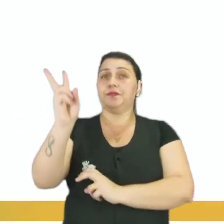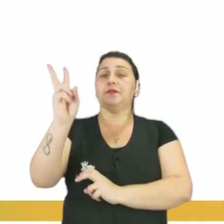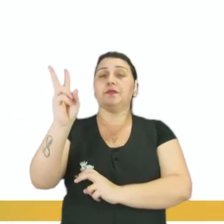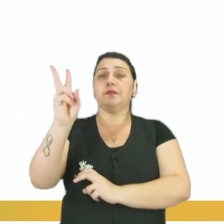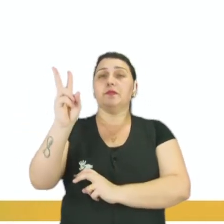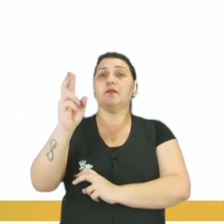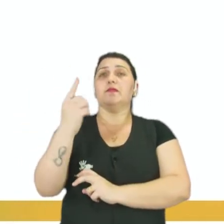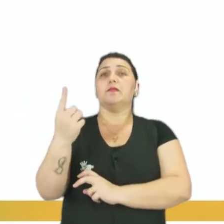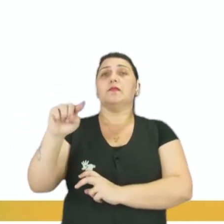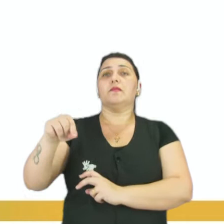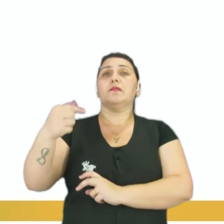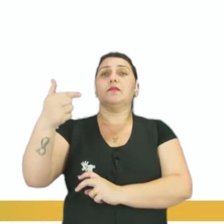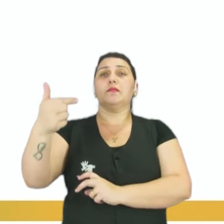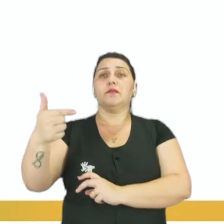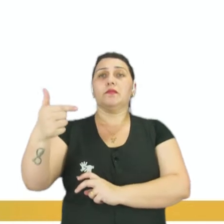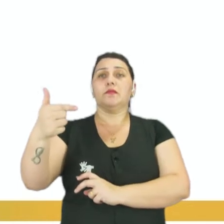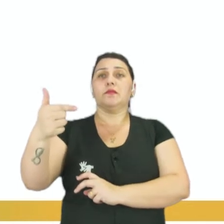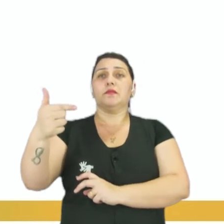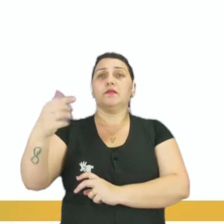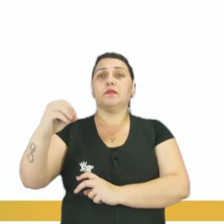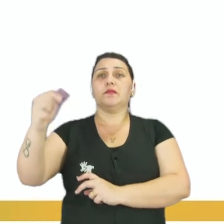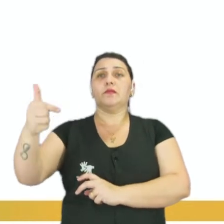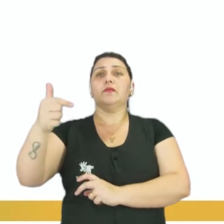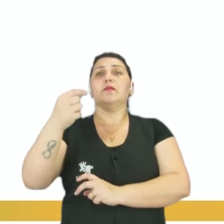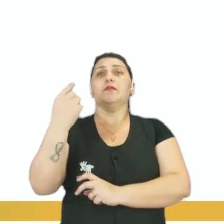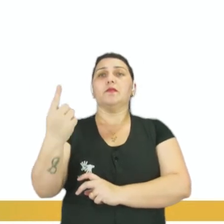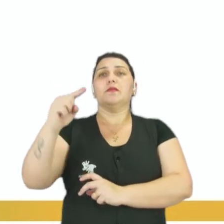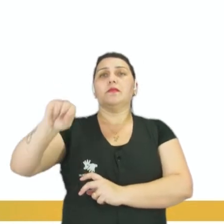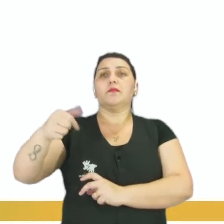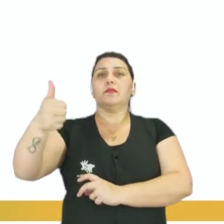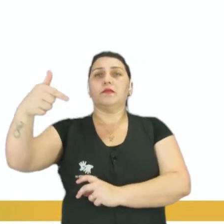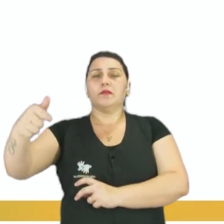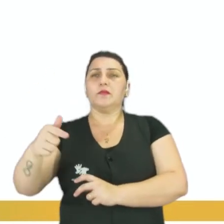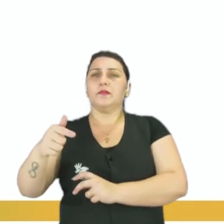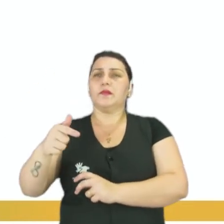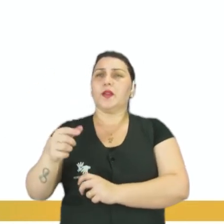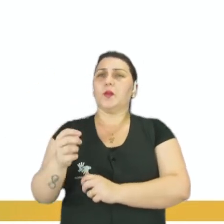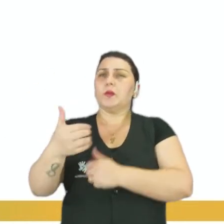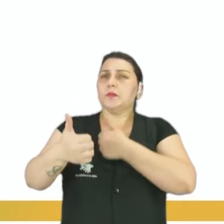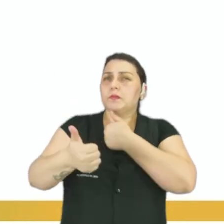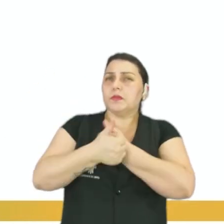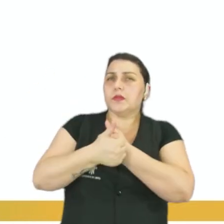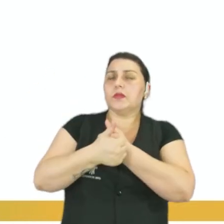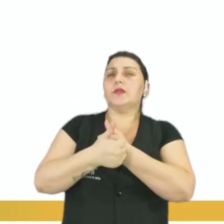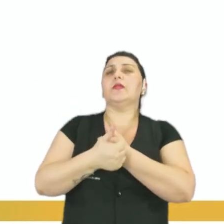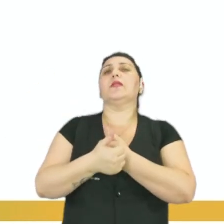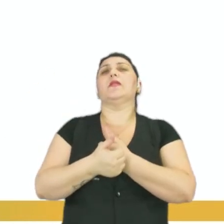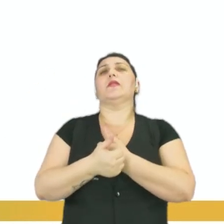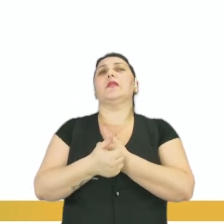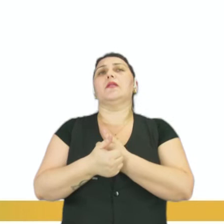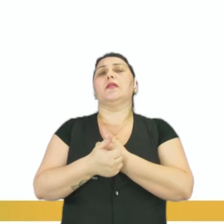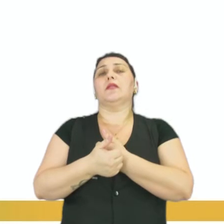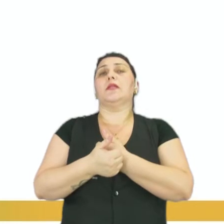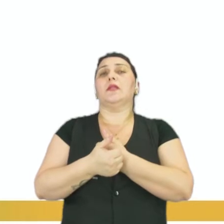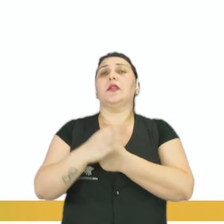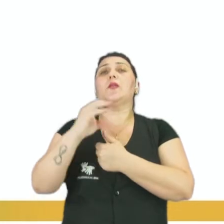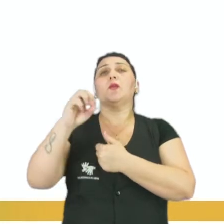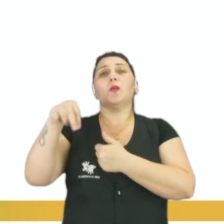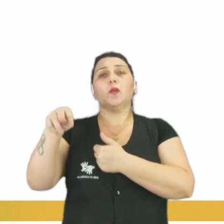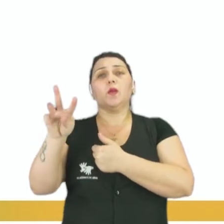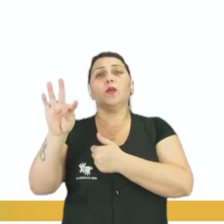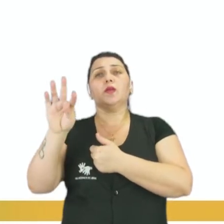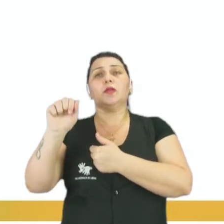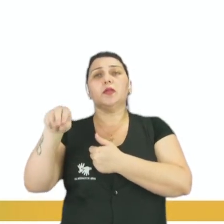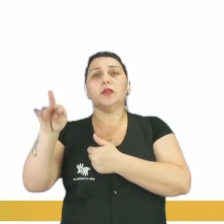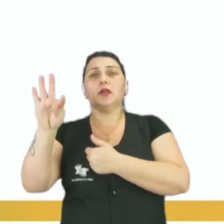valores 1,2 e 1,17 eles se aproximam e é para essa constante